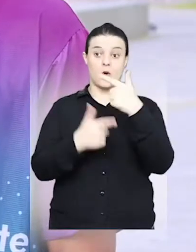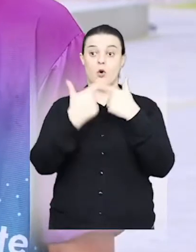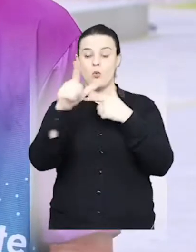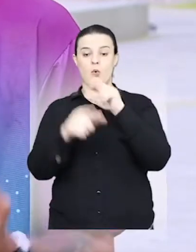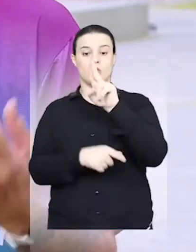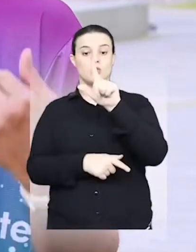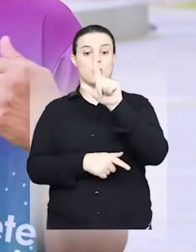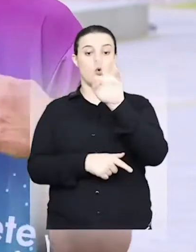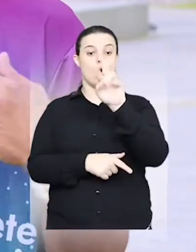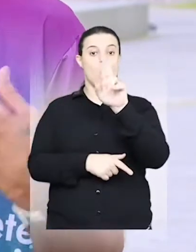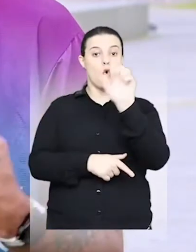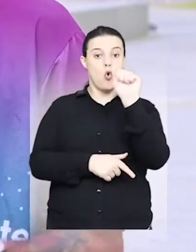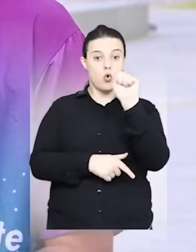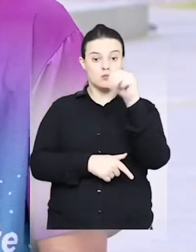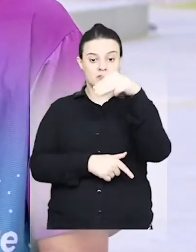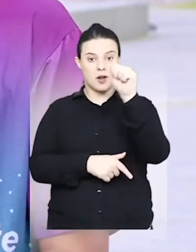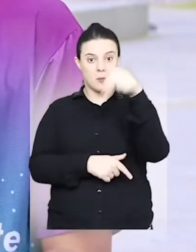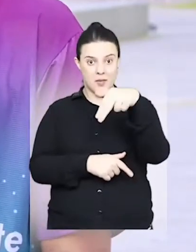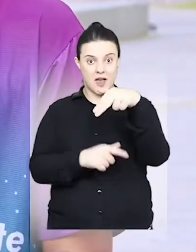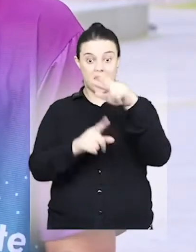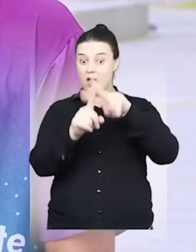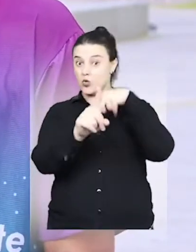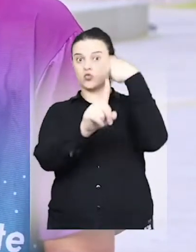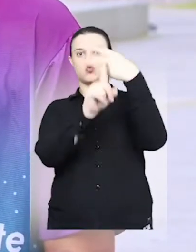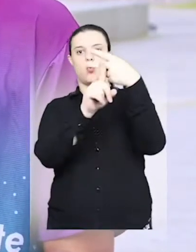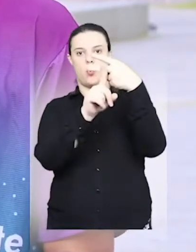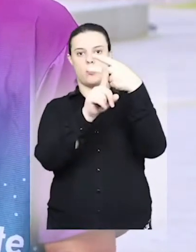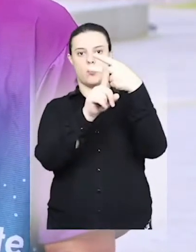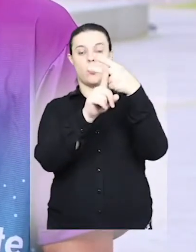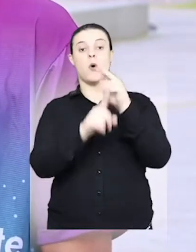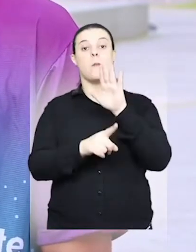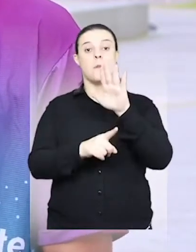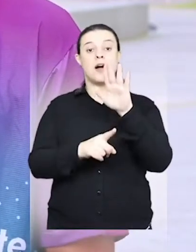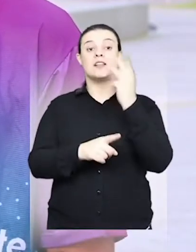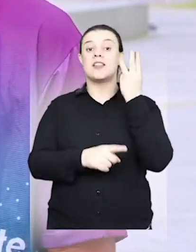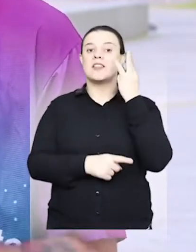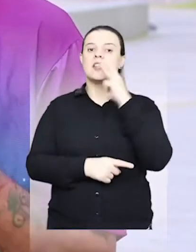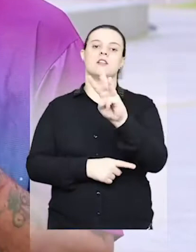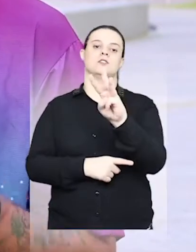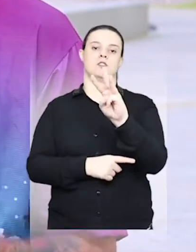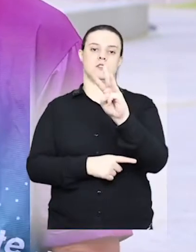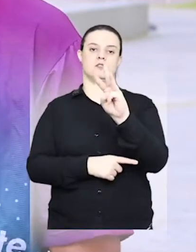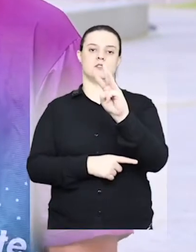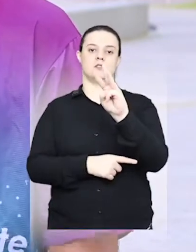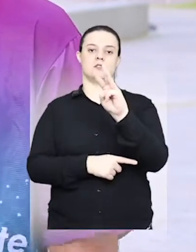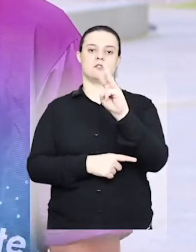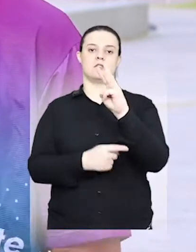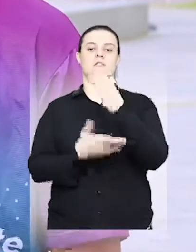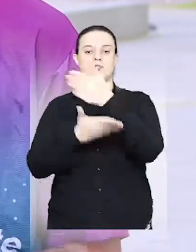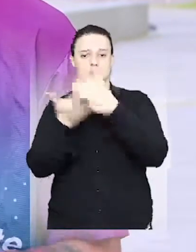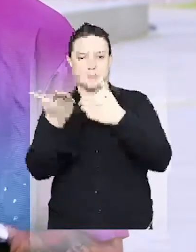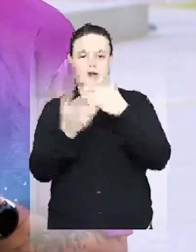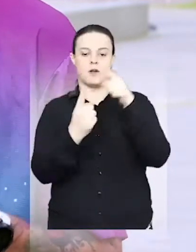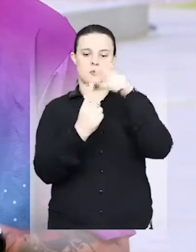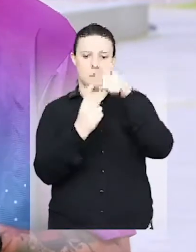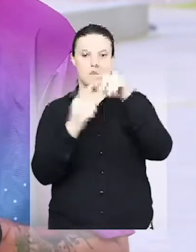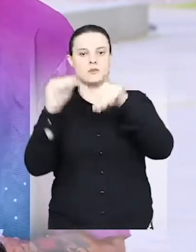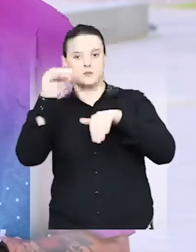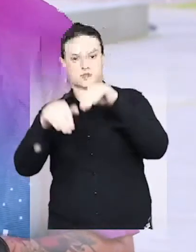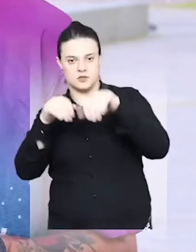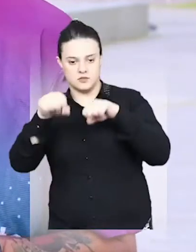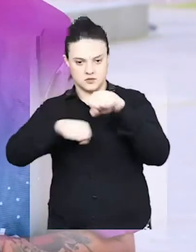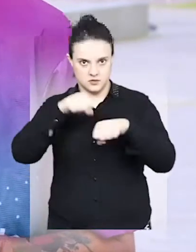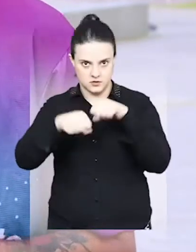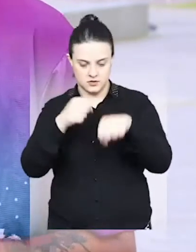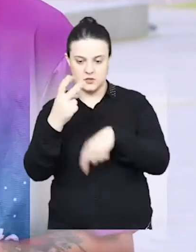o dobro do Ironman, porém é uma etapa feita em 3 dias, onde você divide o primeiro dia natação